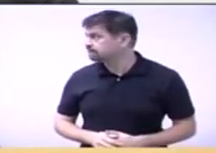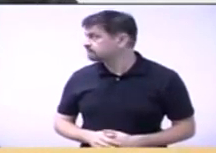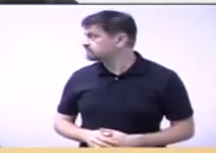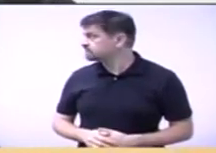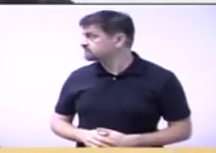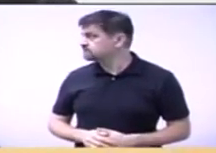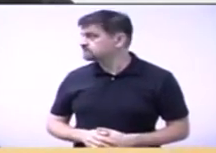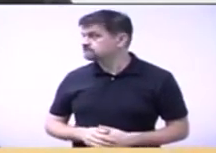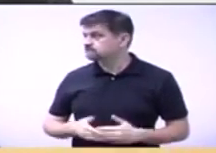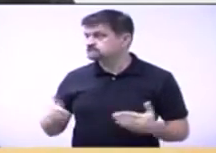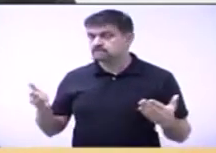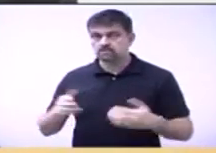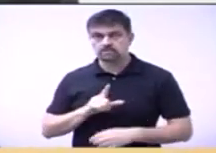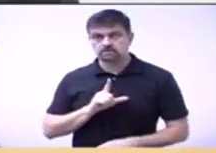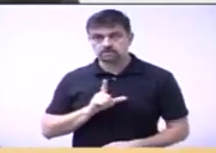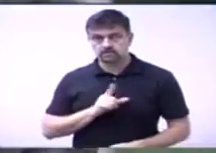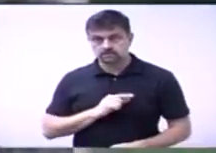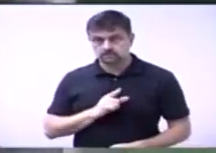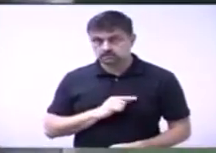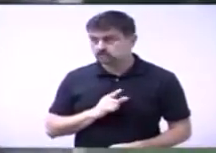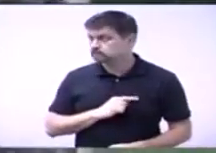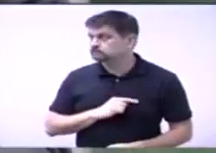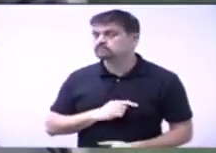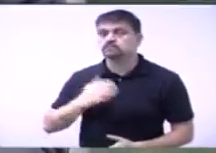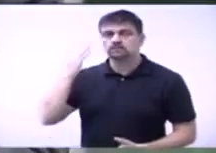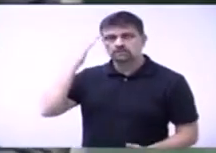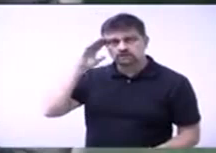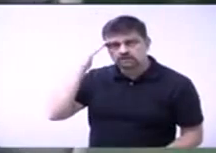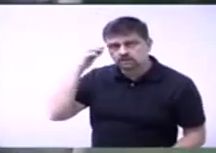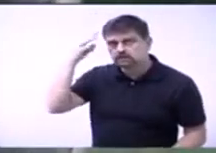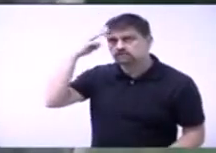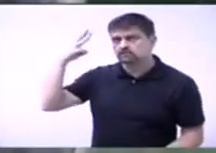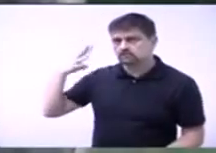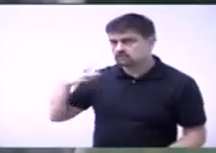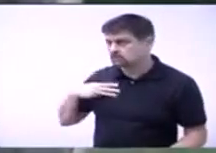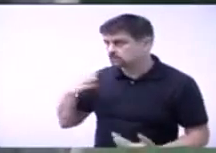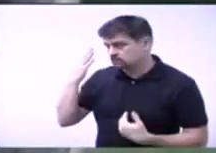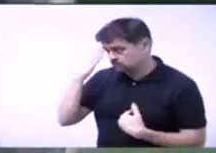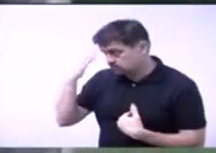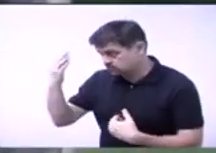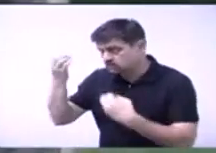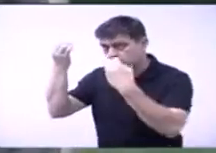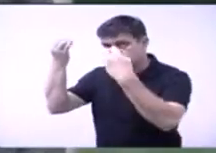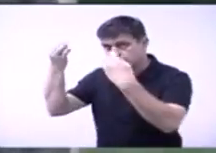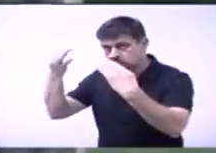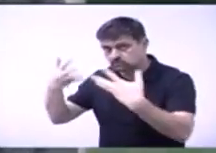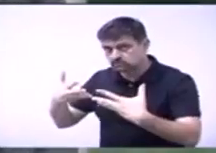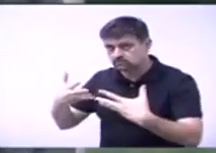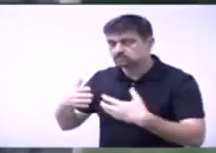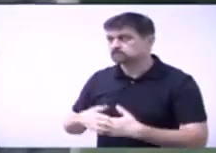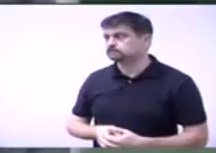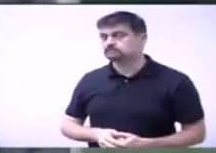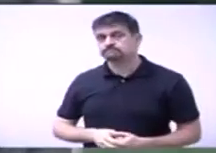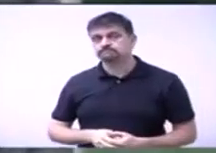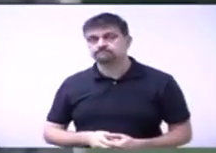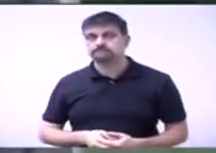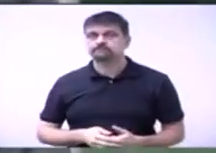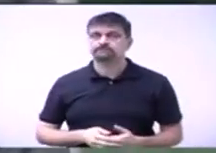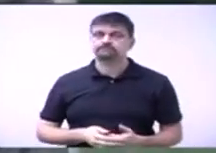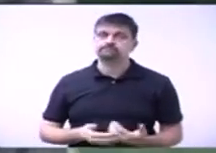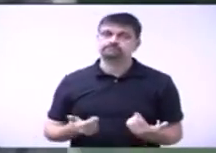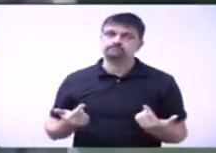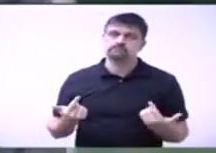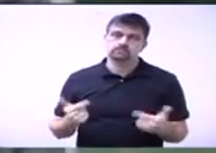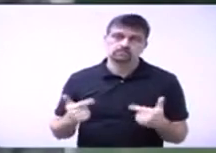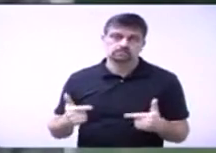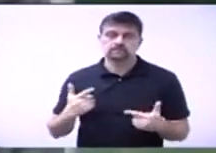Presidente. Com a palavra, vereador Custódio Campos. Eu entendo, vereador, obrigado pelo esclarecimento. É lógico que não há também